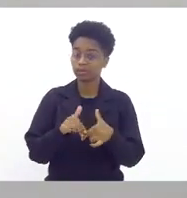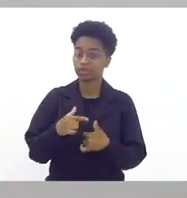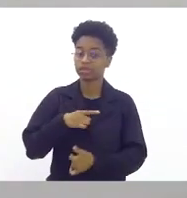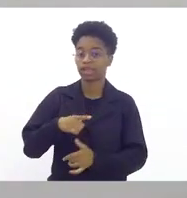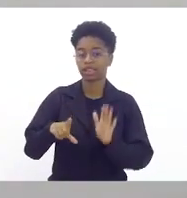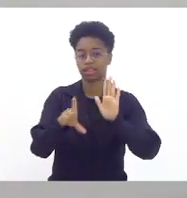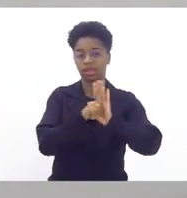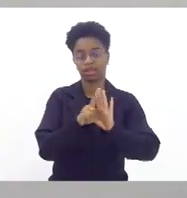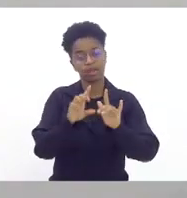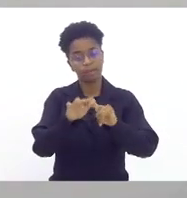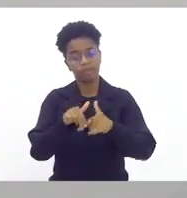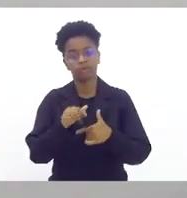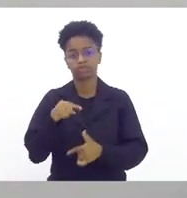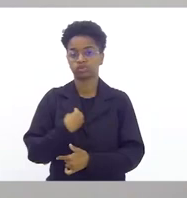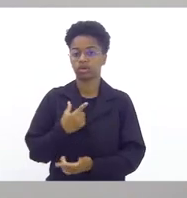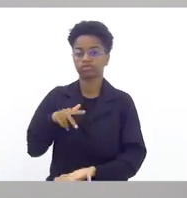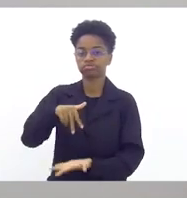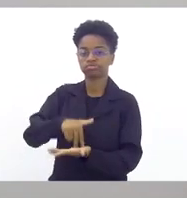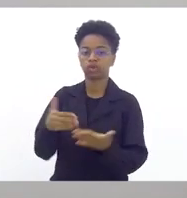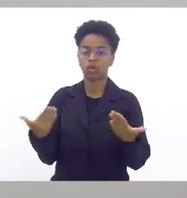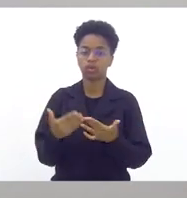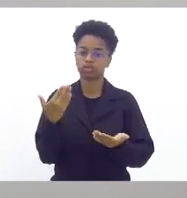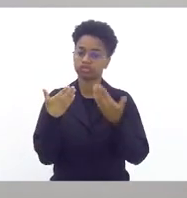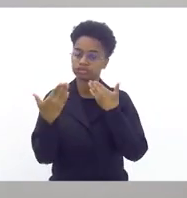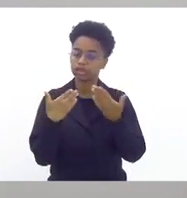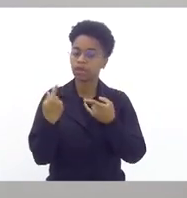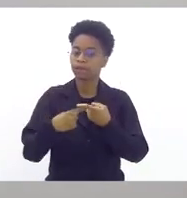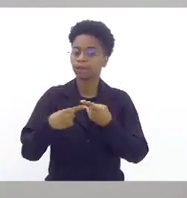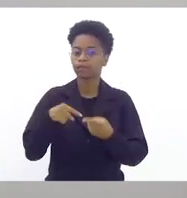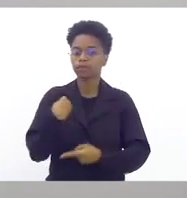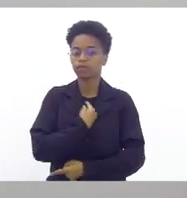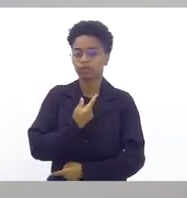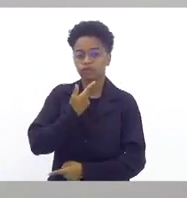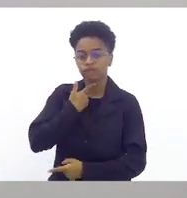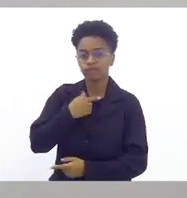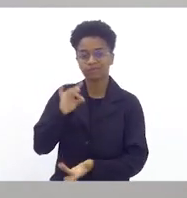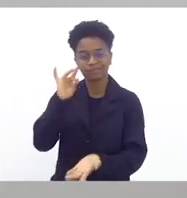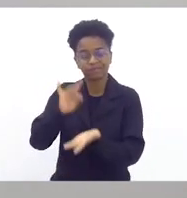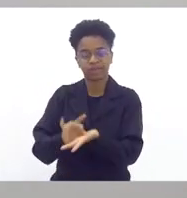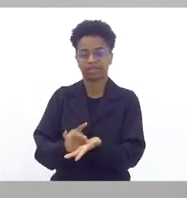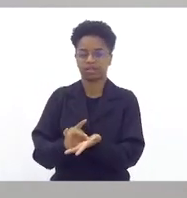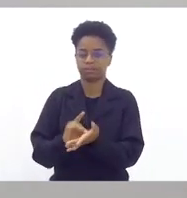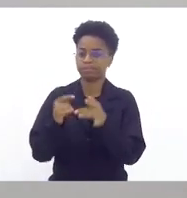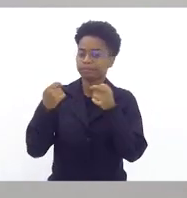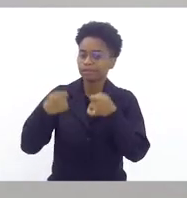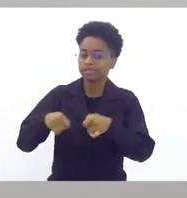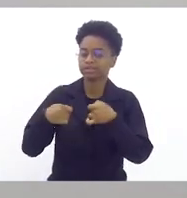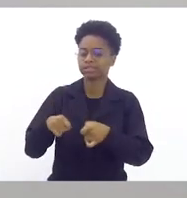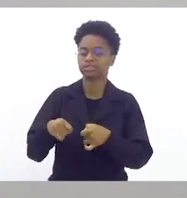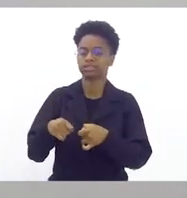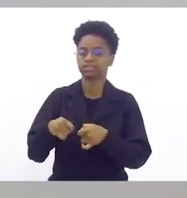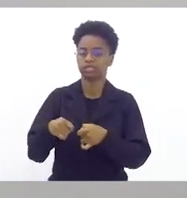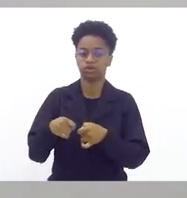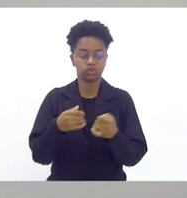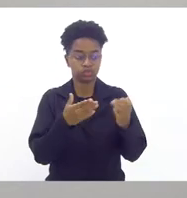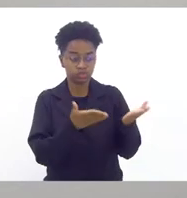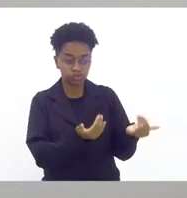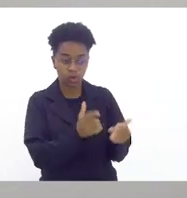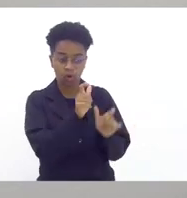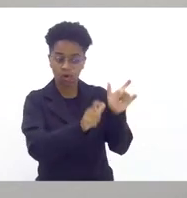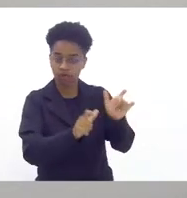a lei, é para isso que nós estamos aqui fazendo esse debate, porque queremos que, cada vez mais, a gente possa ter, nos jovens